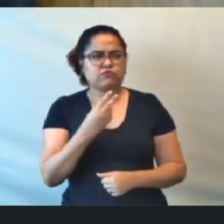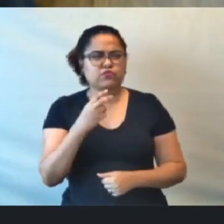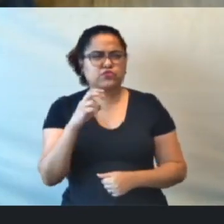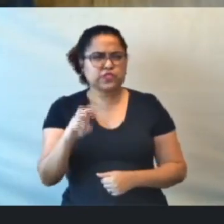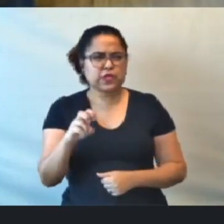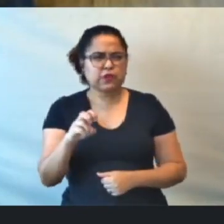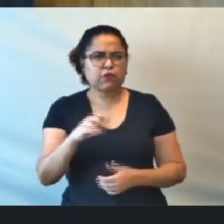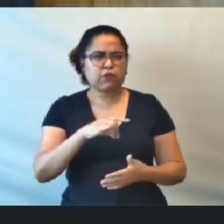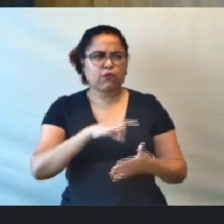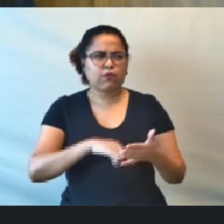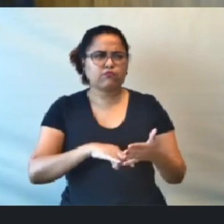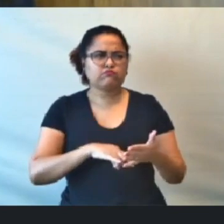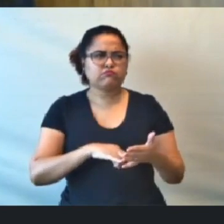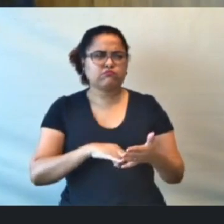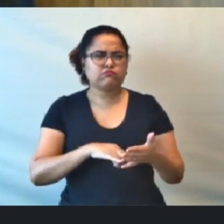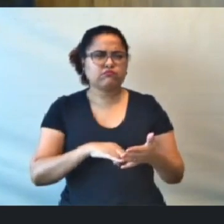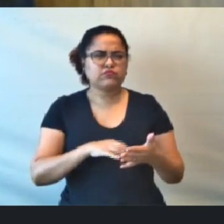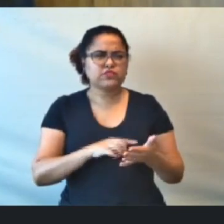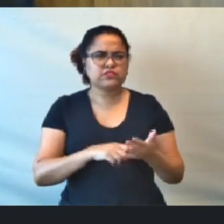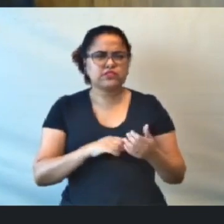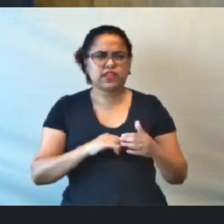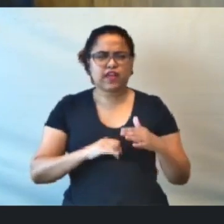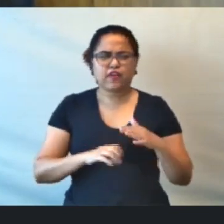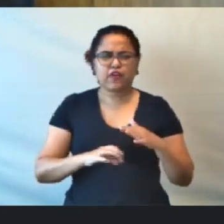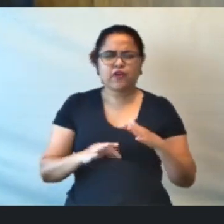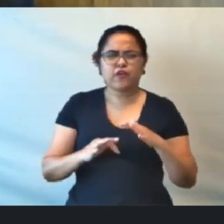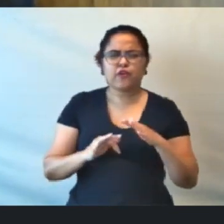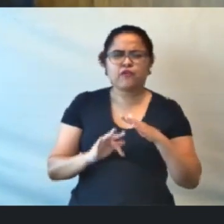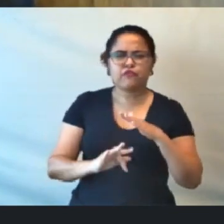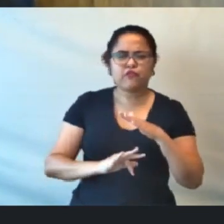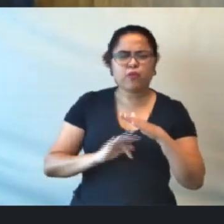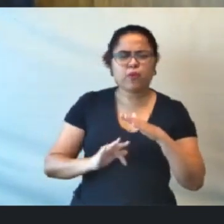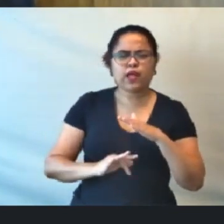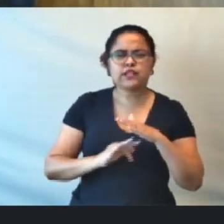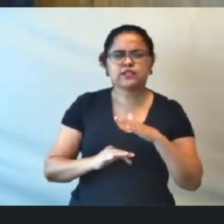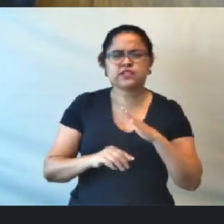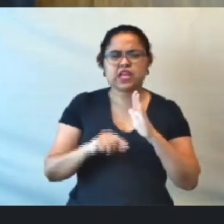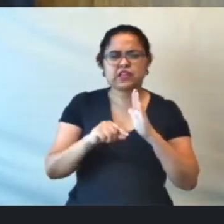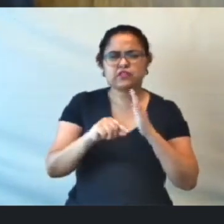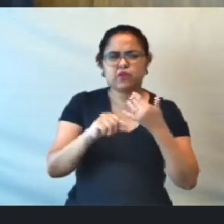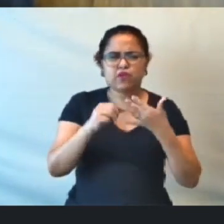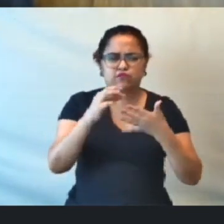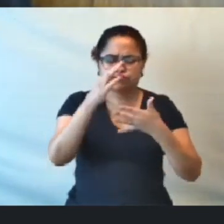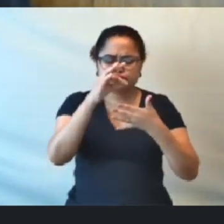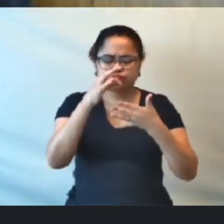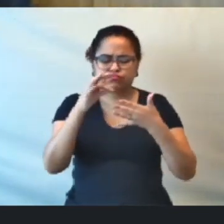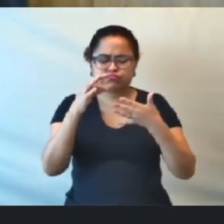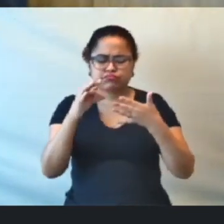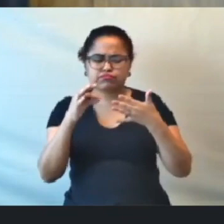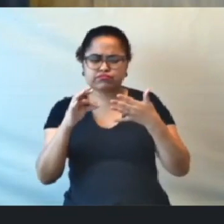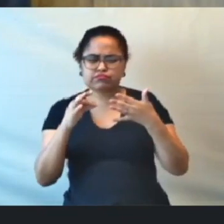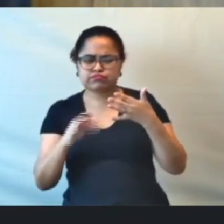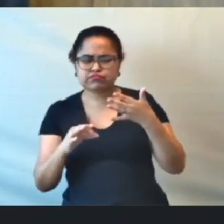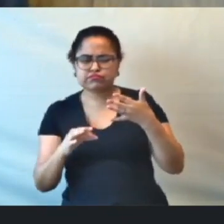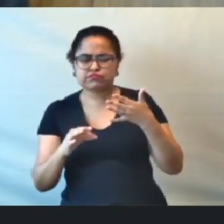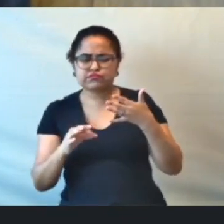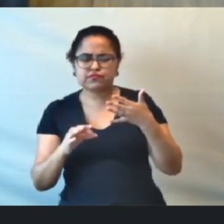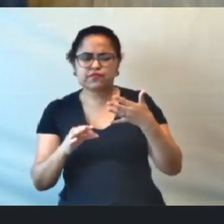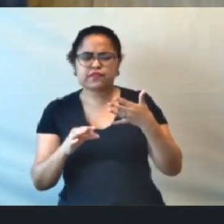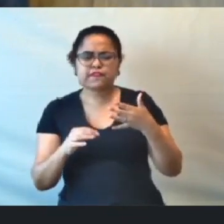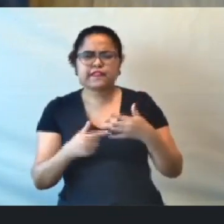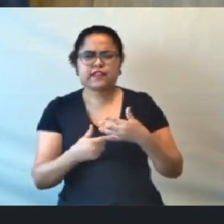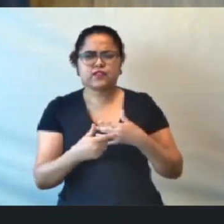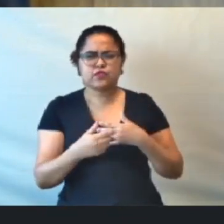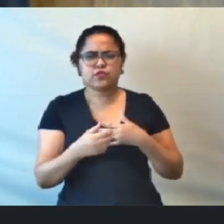formalizado item por item, mas em 2023 nós emitimos um